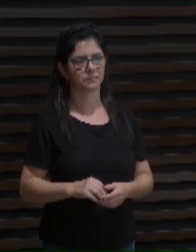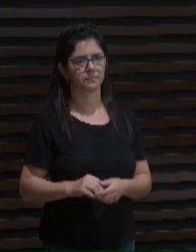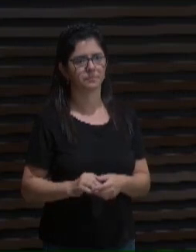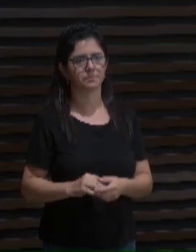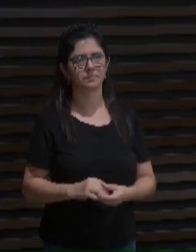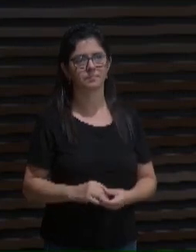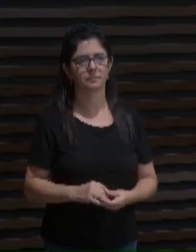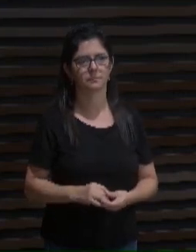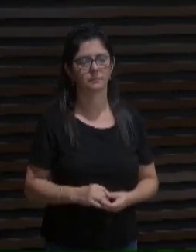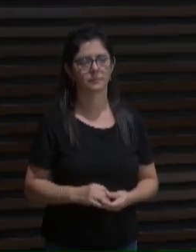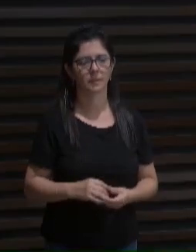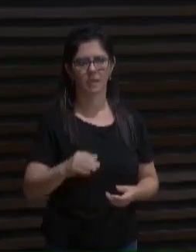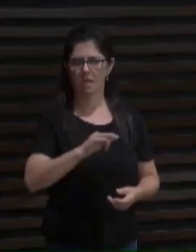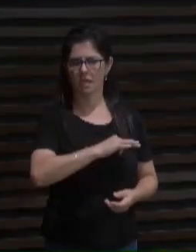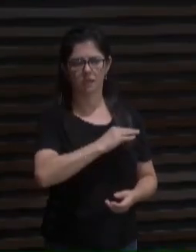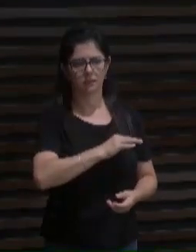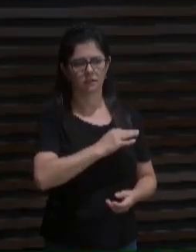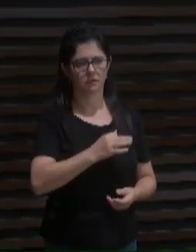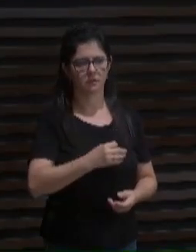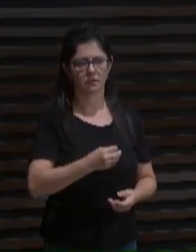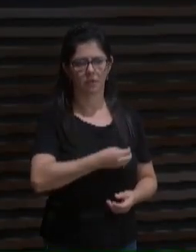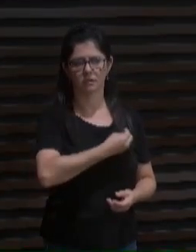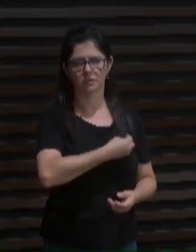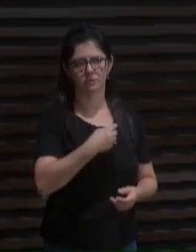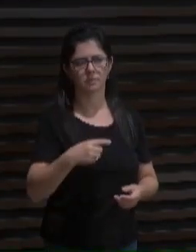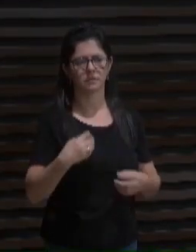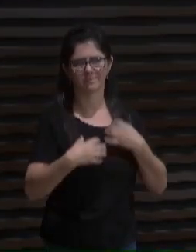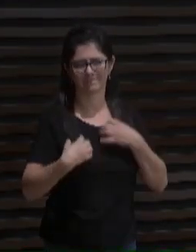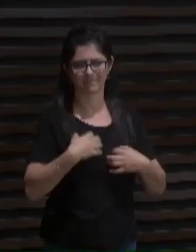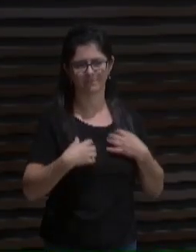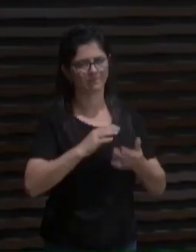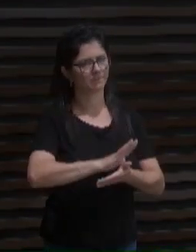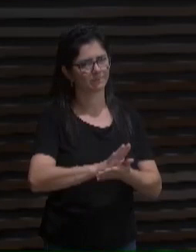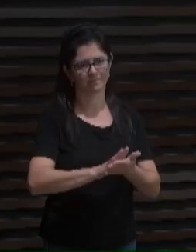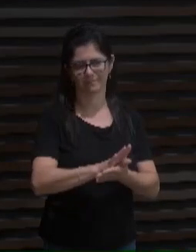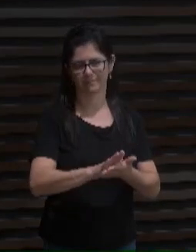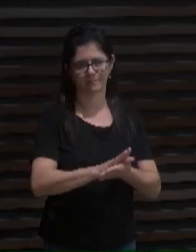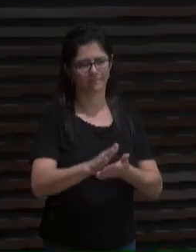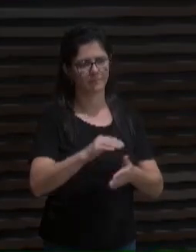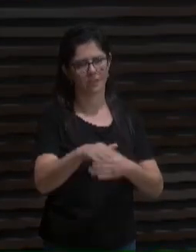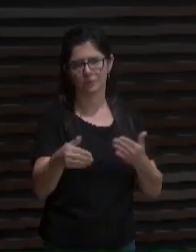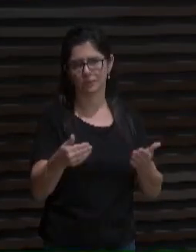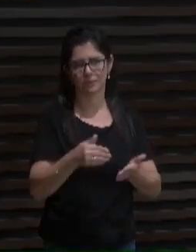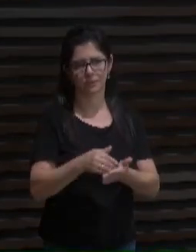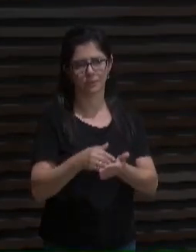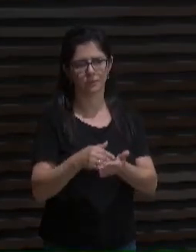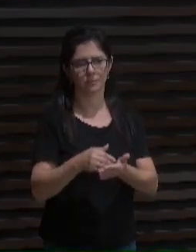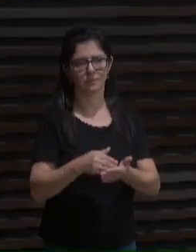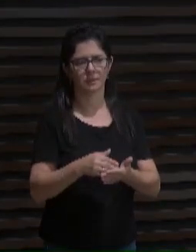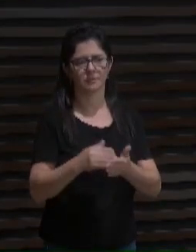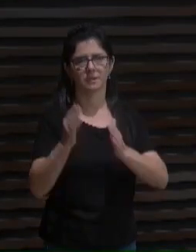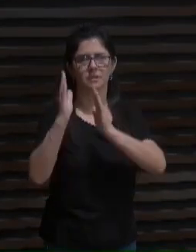igreja. Não andeis ansiosos por coisa alguma, em tudo, porém,